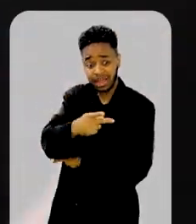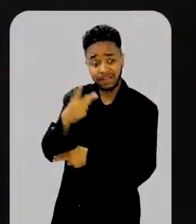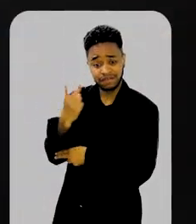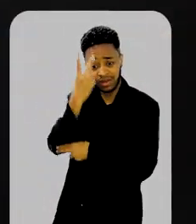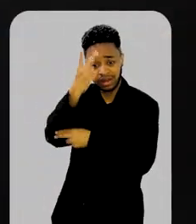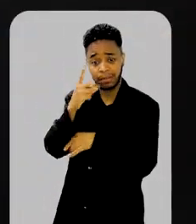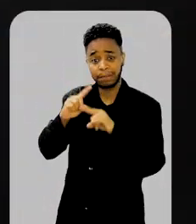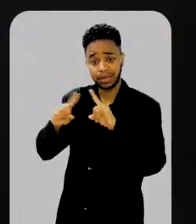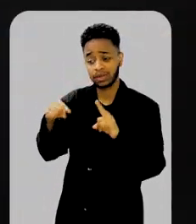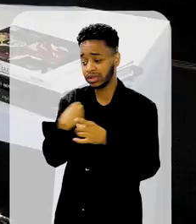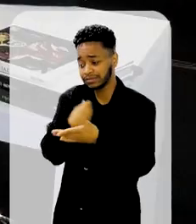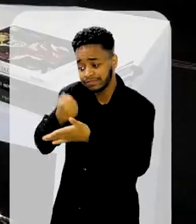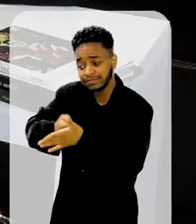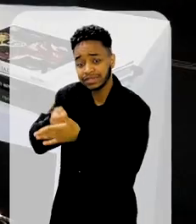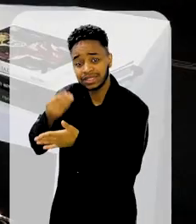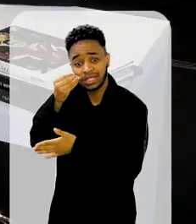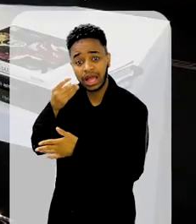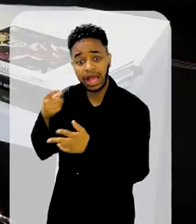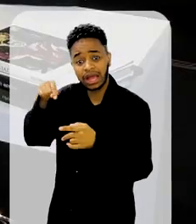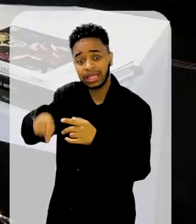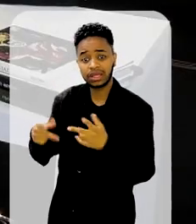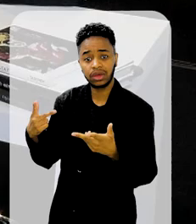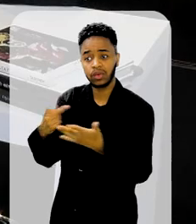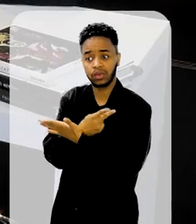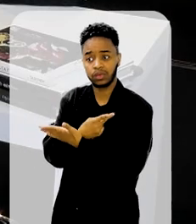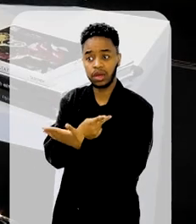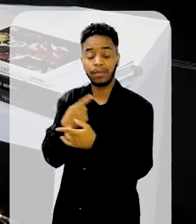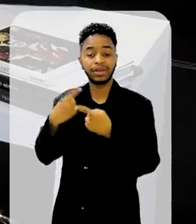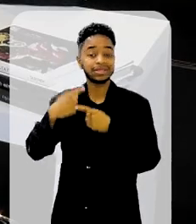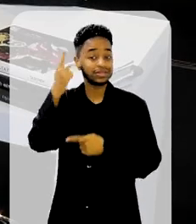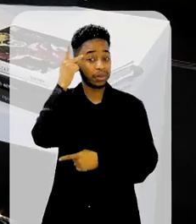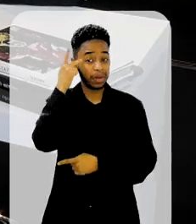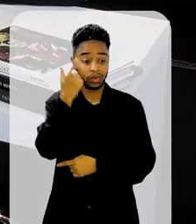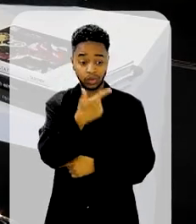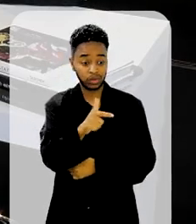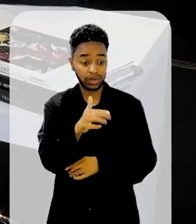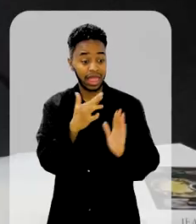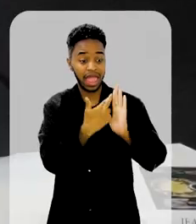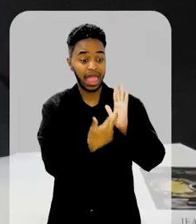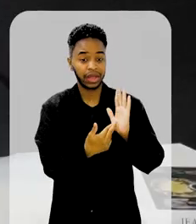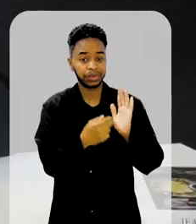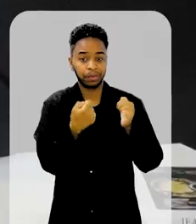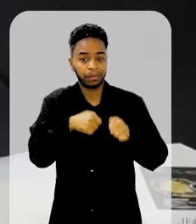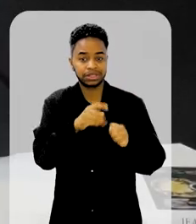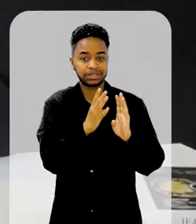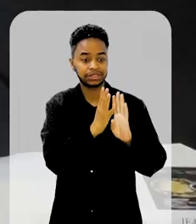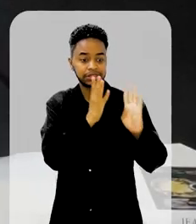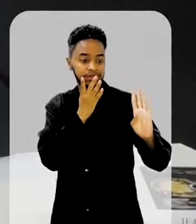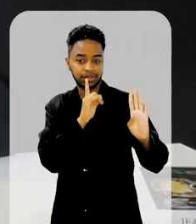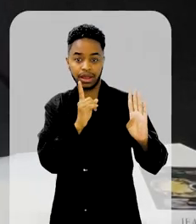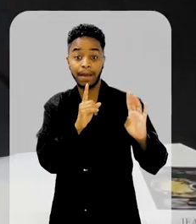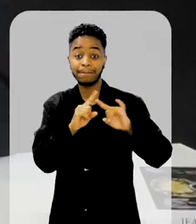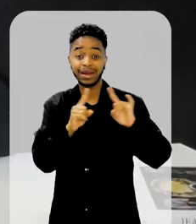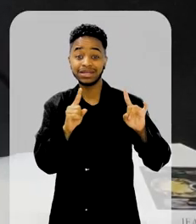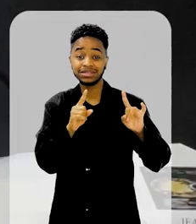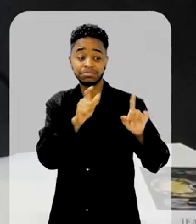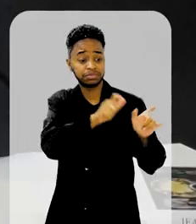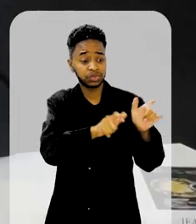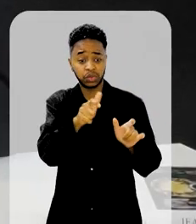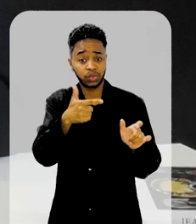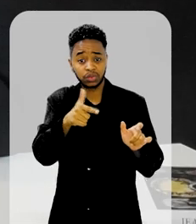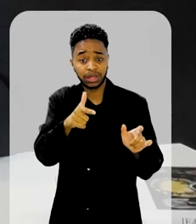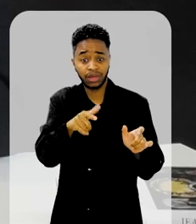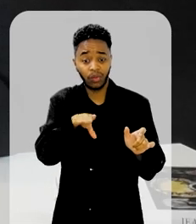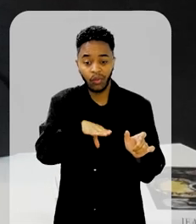gente briga para ter aqui o que acontece muito em São Paulo né Pois é São Paulo o regulamento não exige que você esteja em linha mas ninguém arrisca